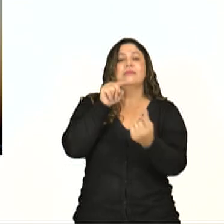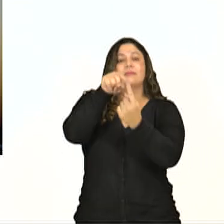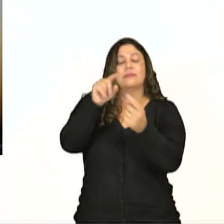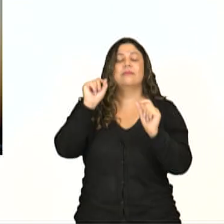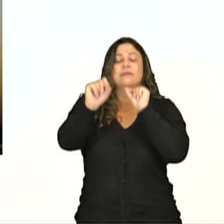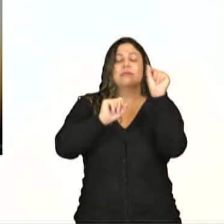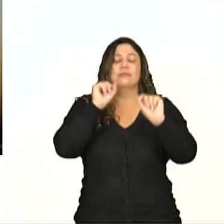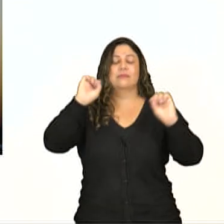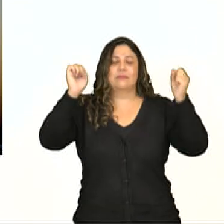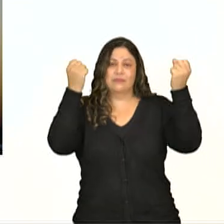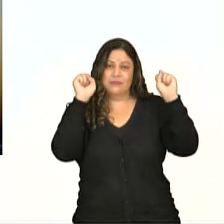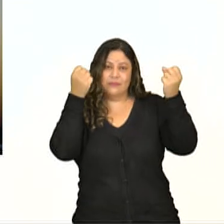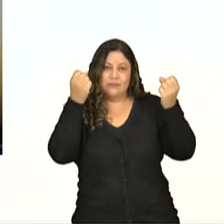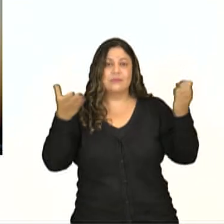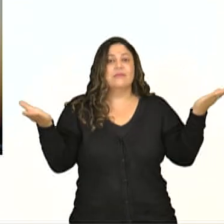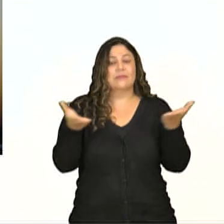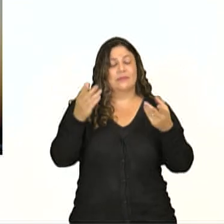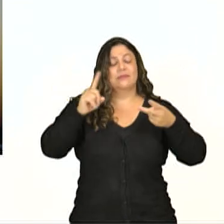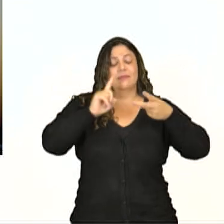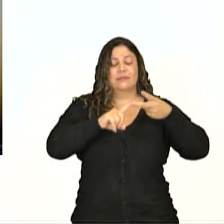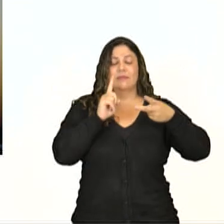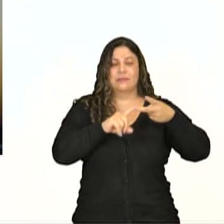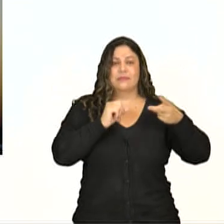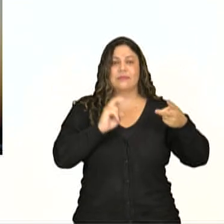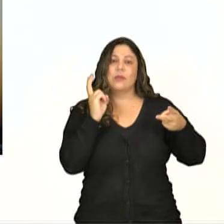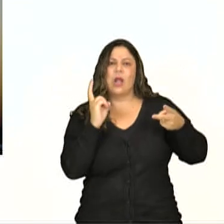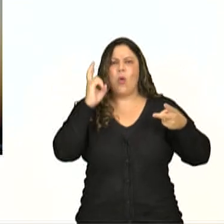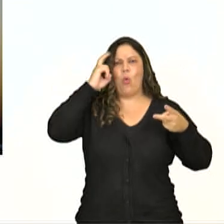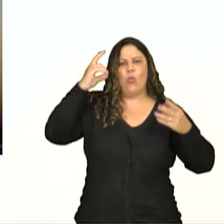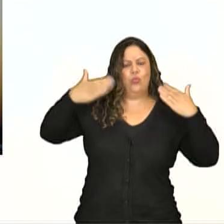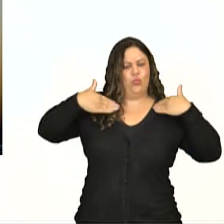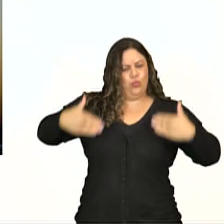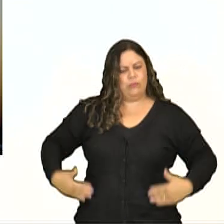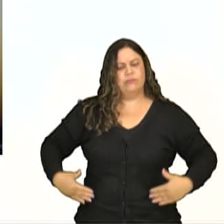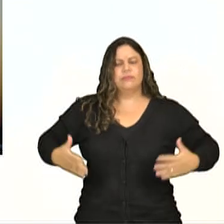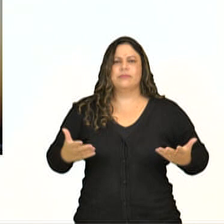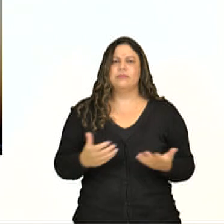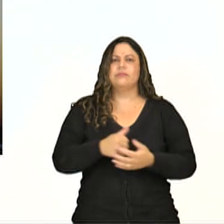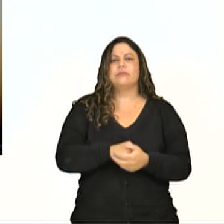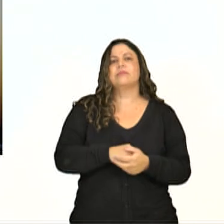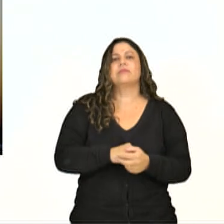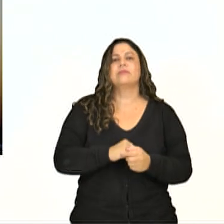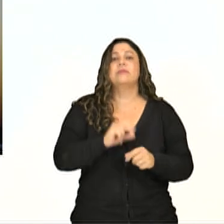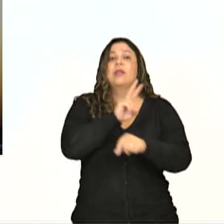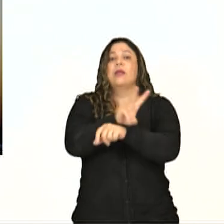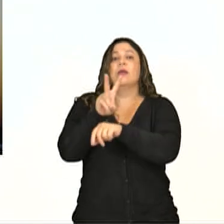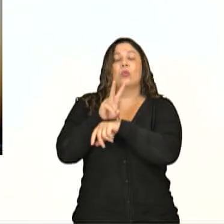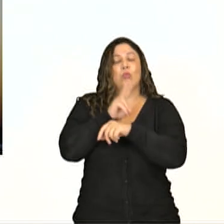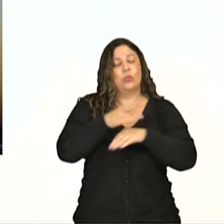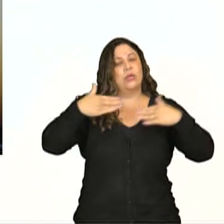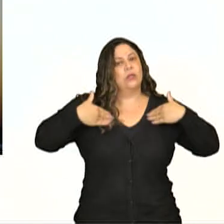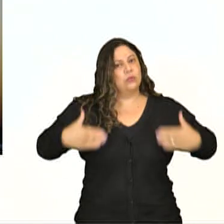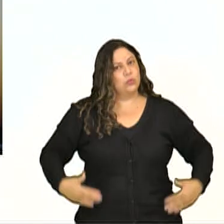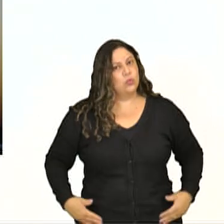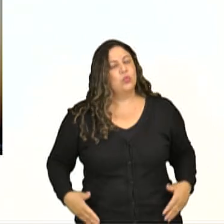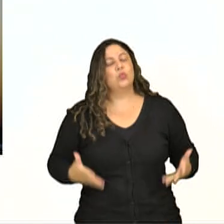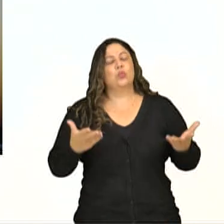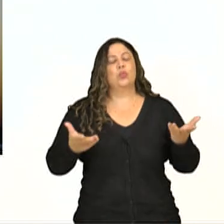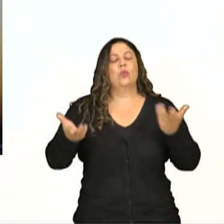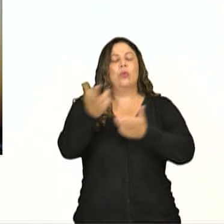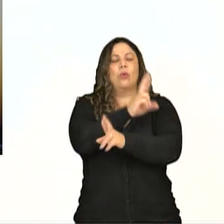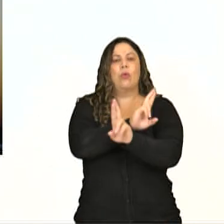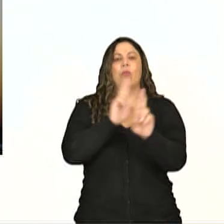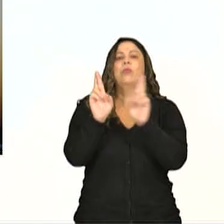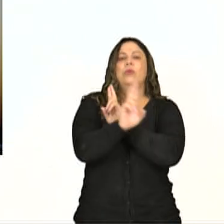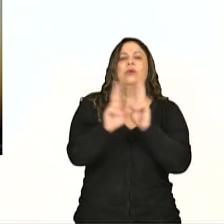é esporte, agora a gente vai definir o que é a cultura corporal. Cultura corporal é o cuidado do corpo com relação a